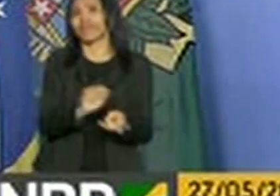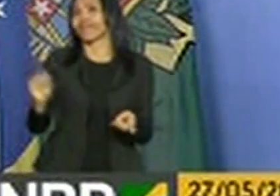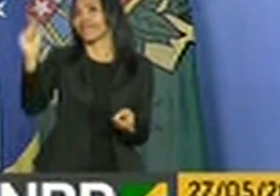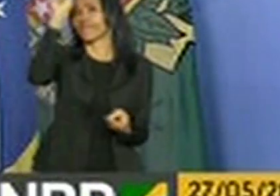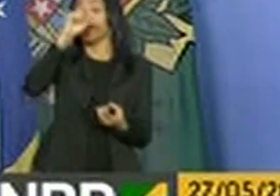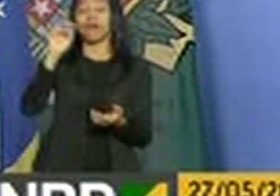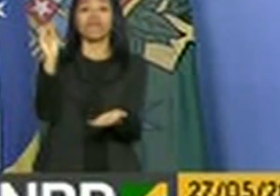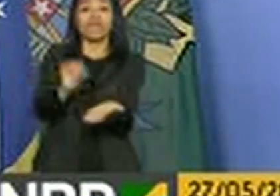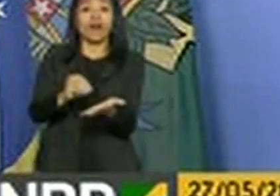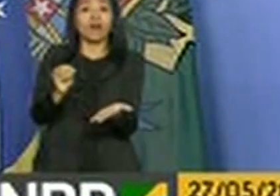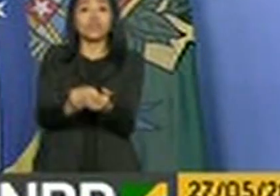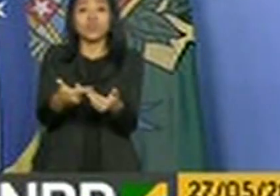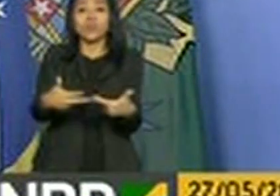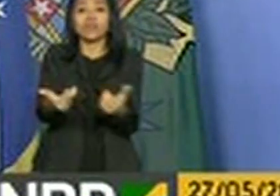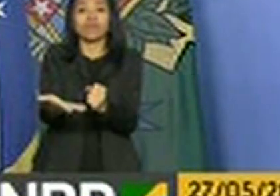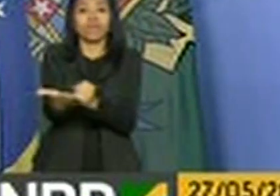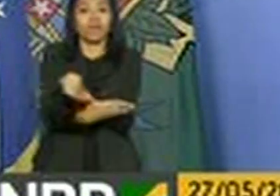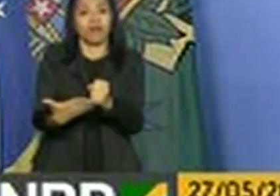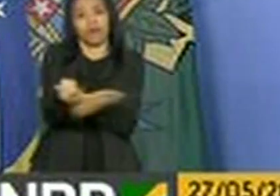insumos básicos na área